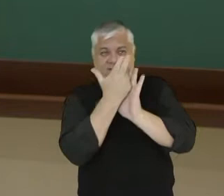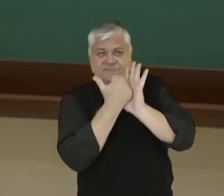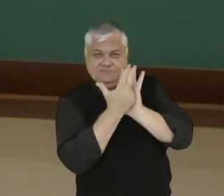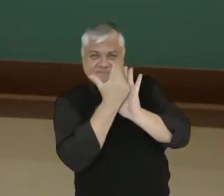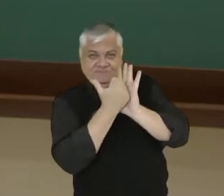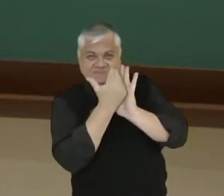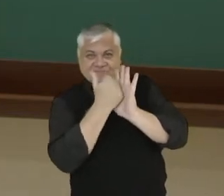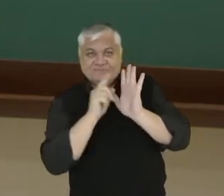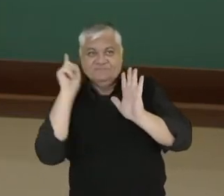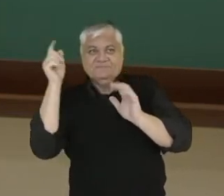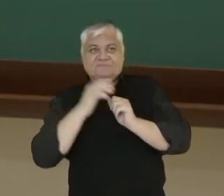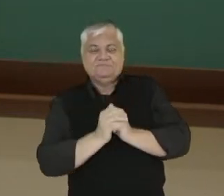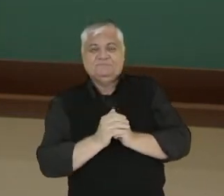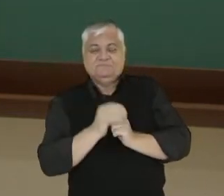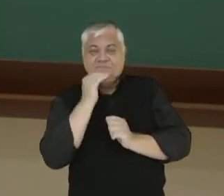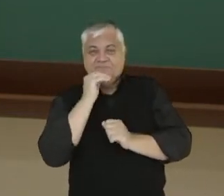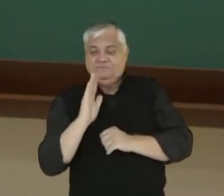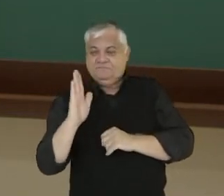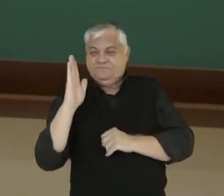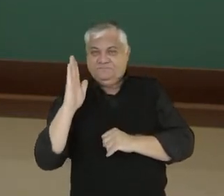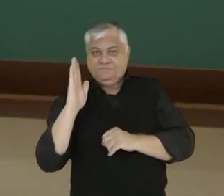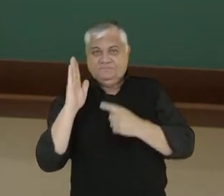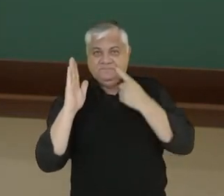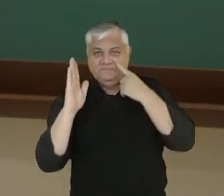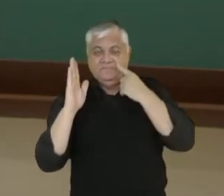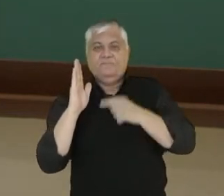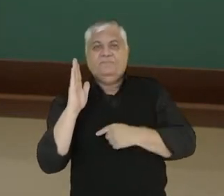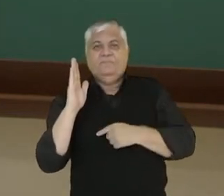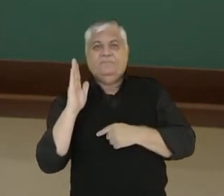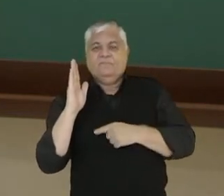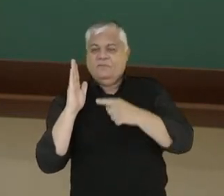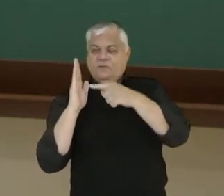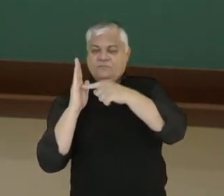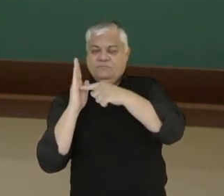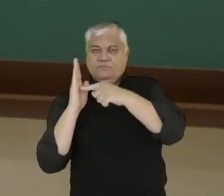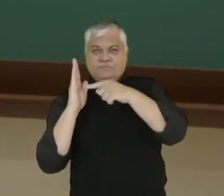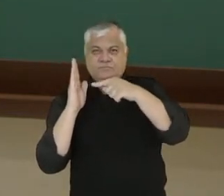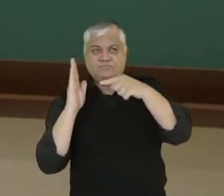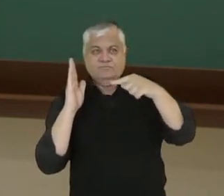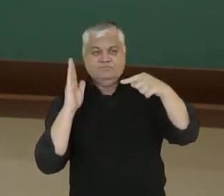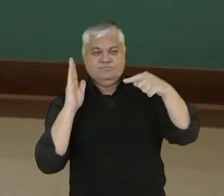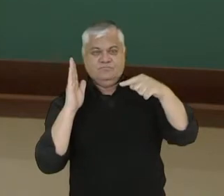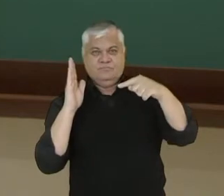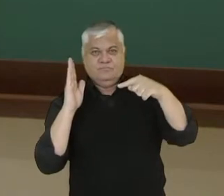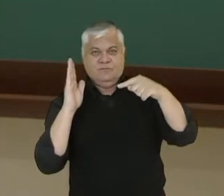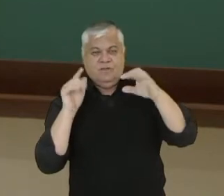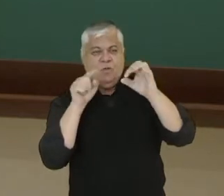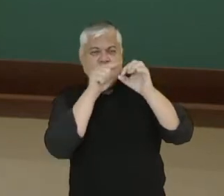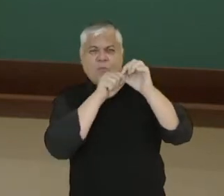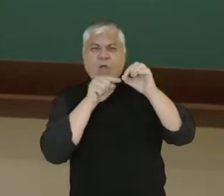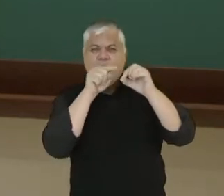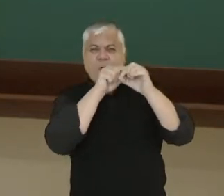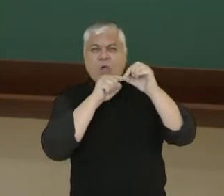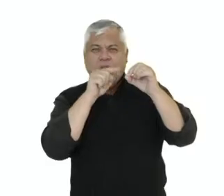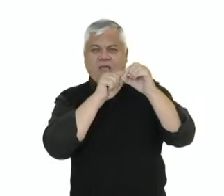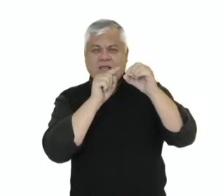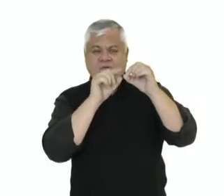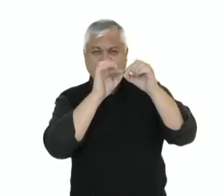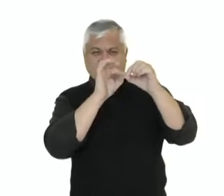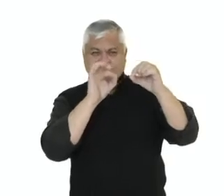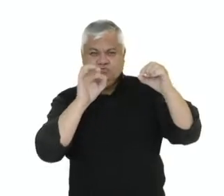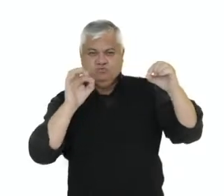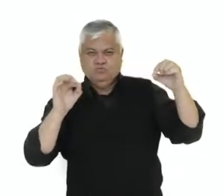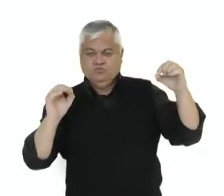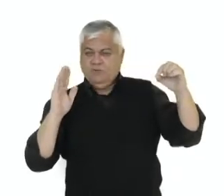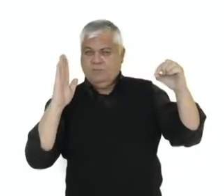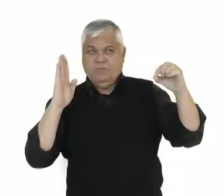tenho aqui um suporte e na ponta da corda eu tenho uma espécie de uma argola, de tal modo que essa